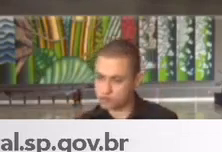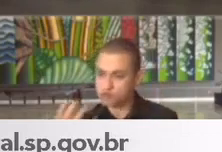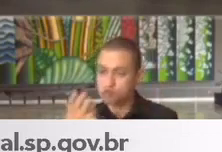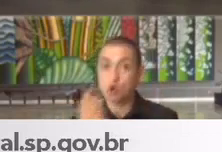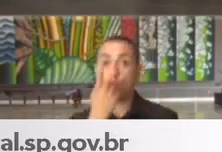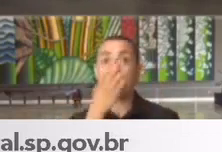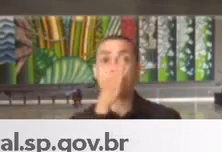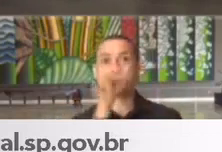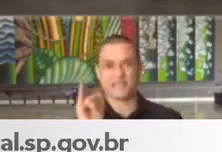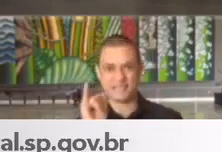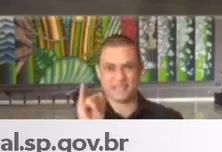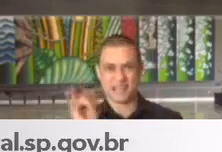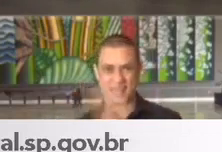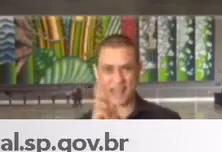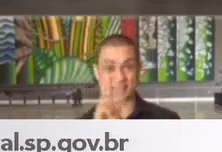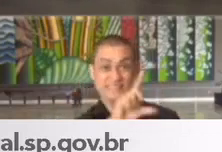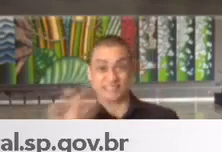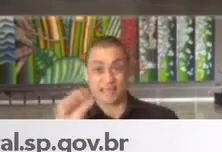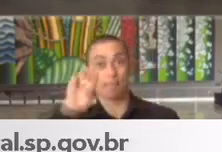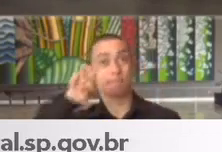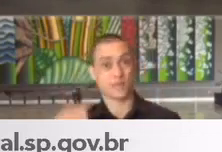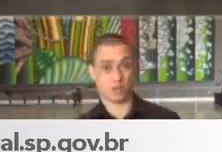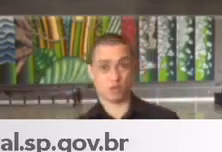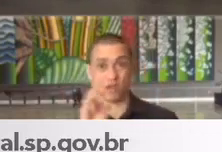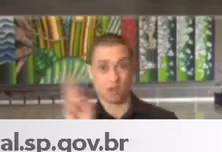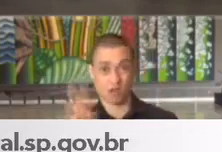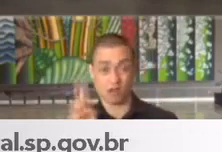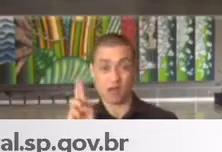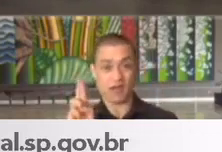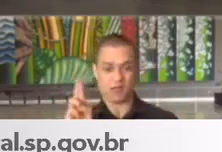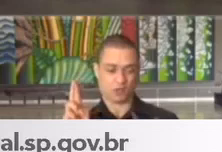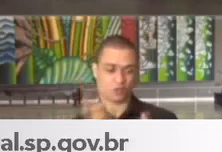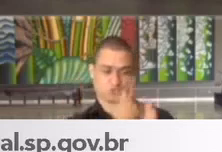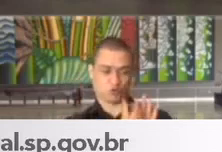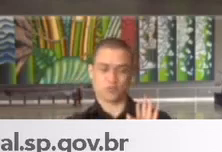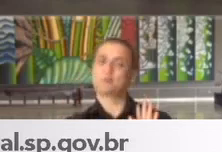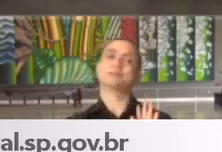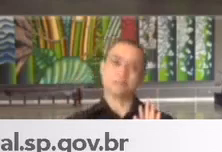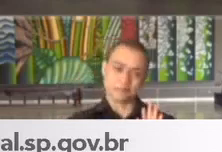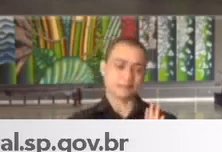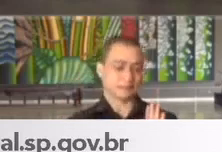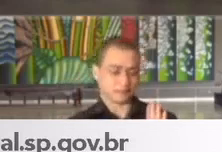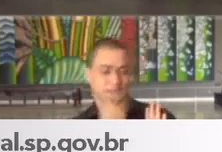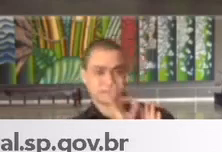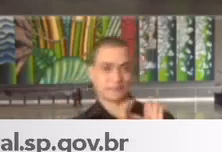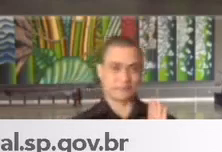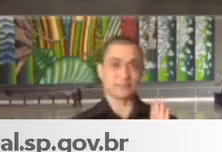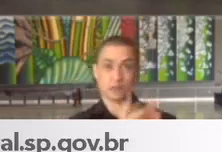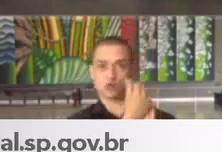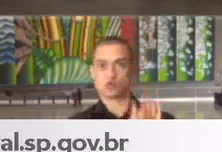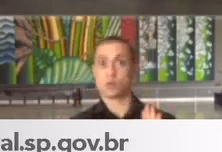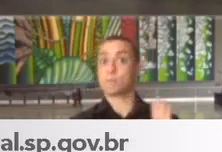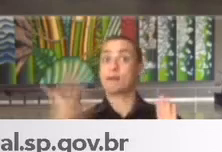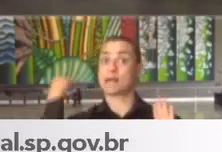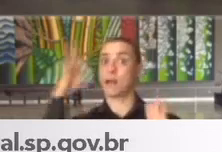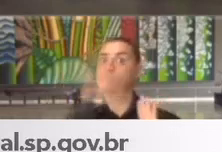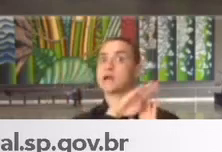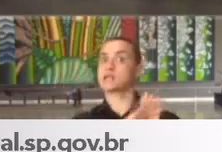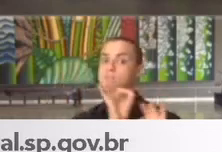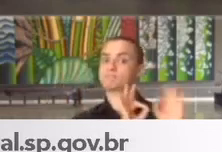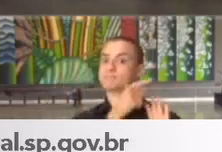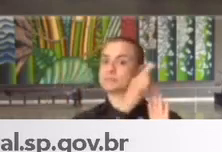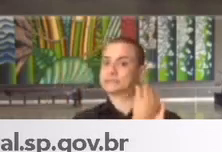R$1,1 bilhão, que é com recursos extras do orçamento, que tivemos que reorganizar o orçamento municipal para